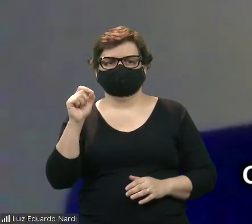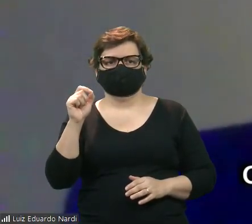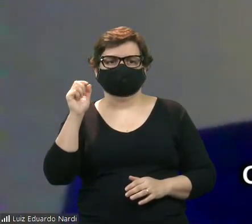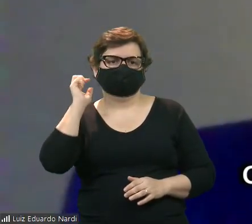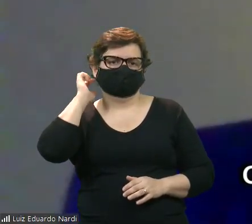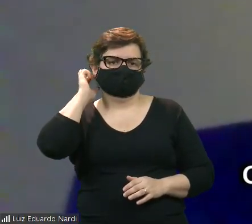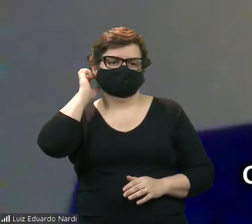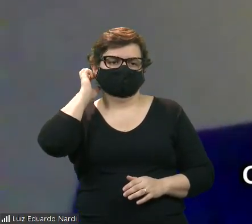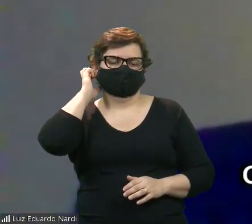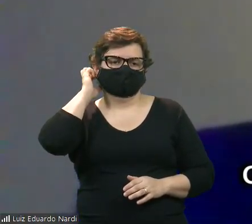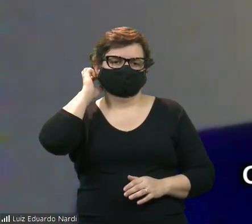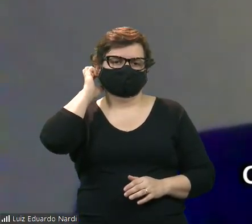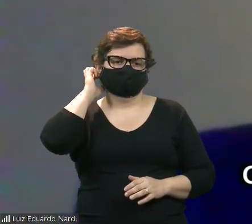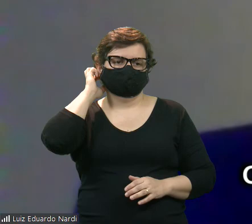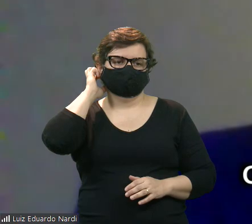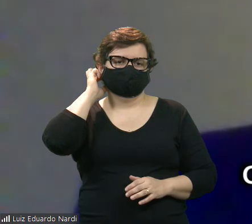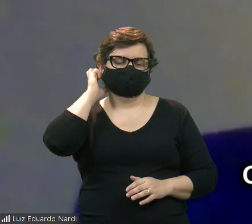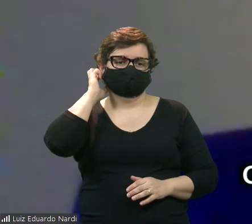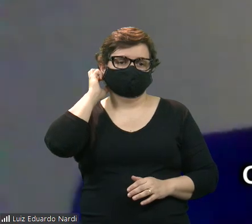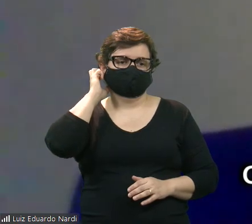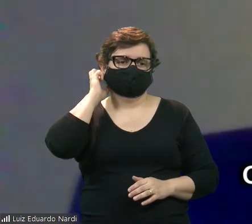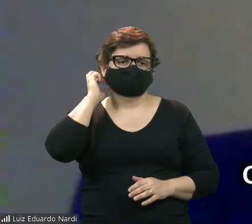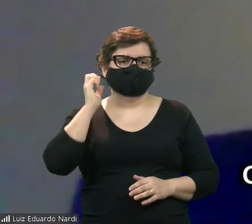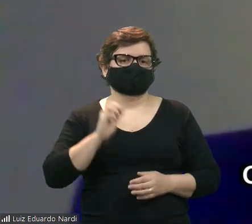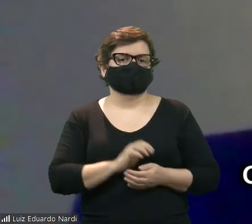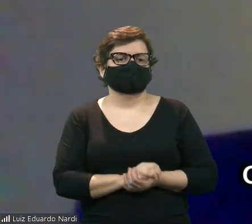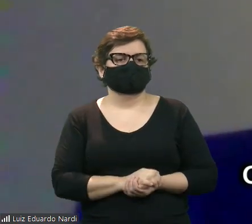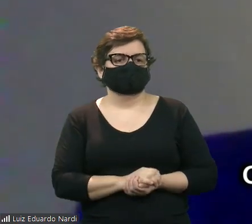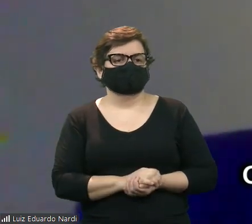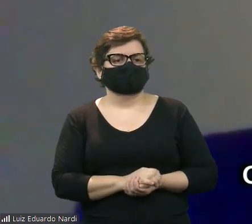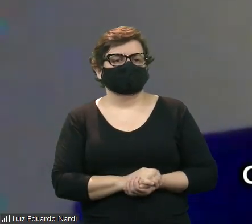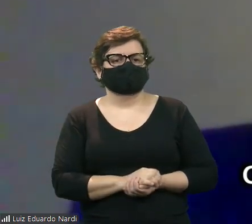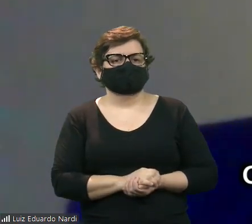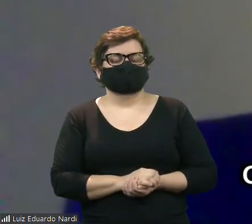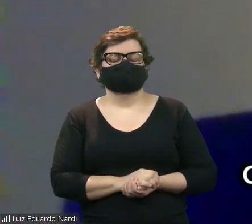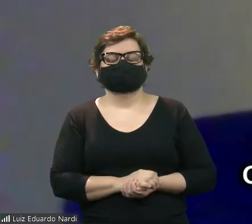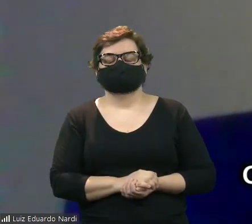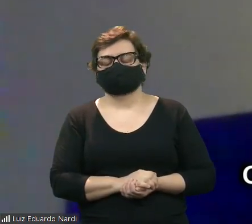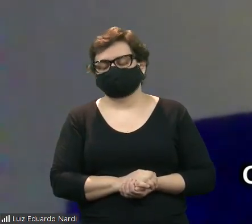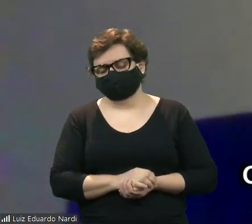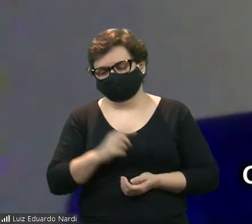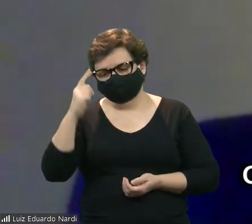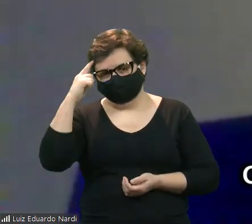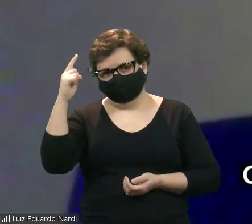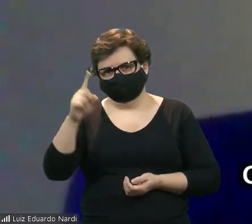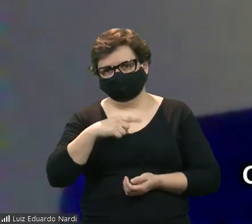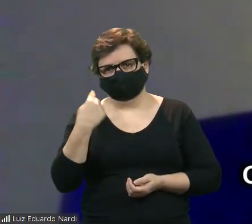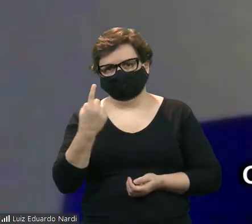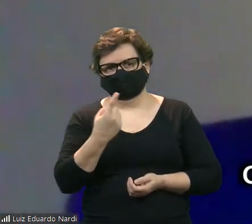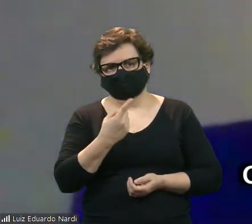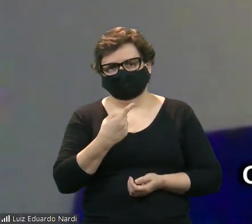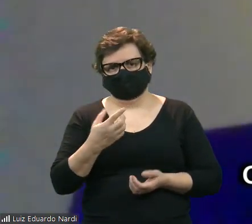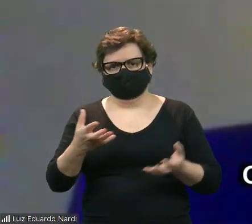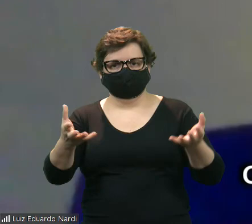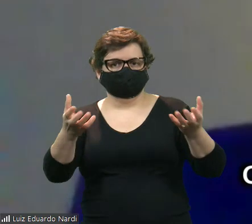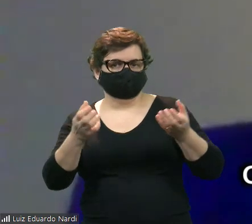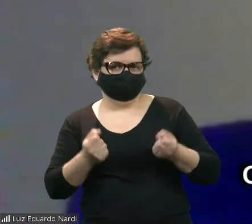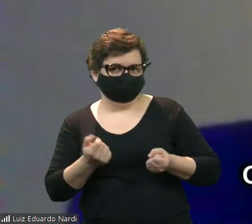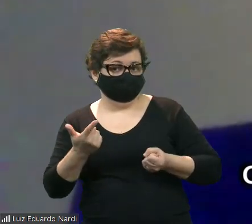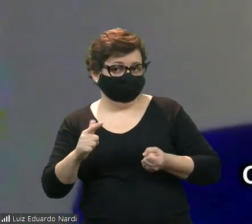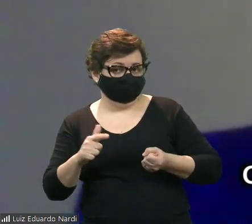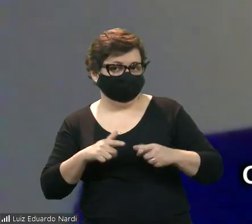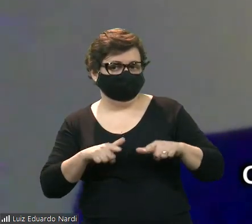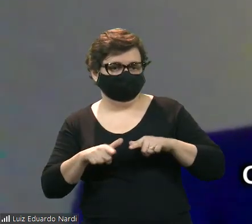pouca leitura, como dizia um conhecido meu, que acham que nós estamos recebendo sem trabalhar.